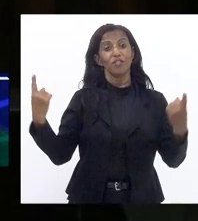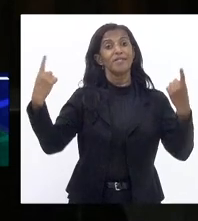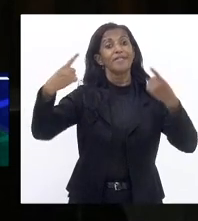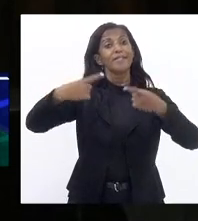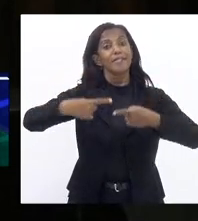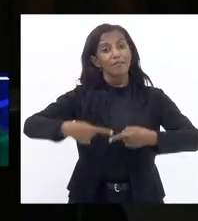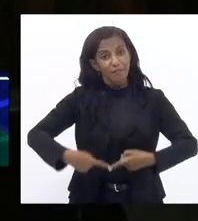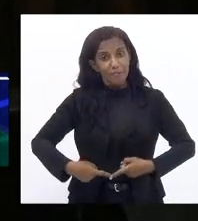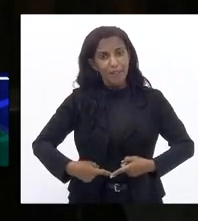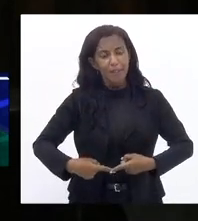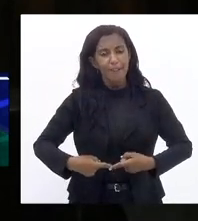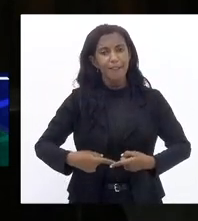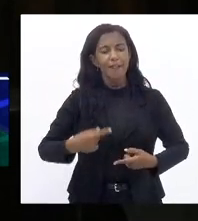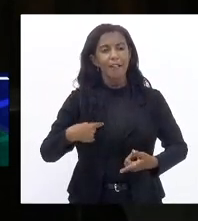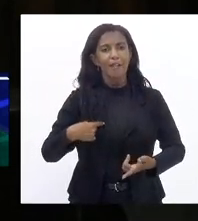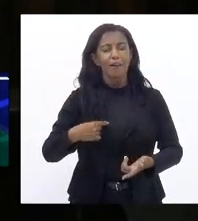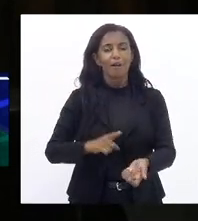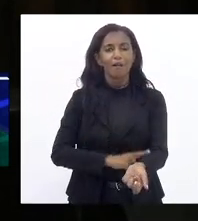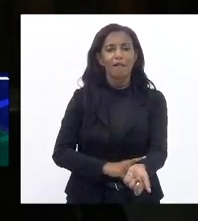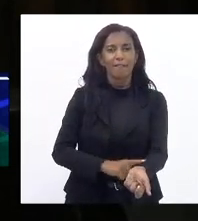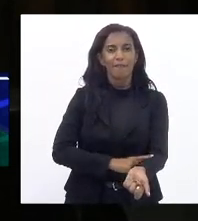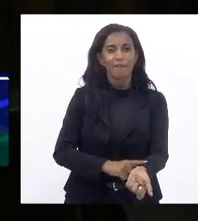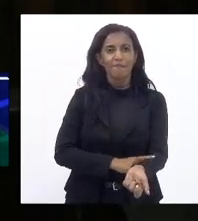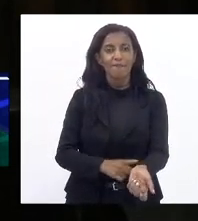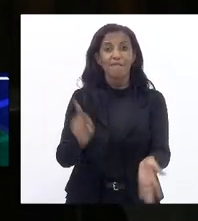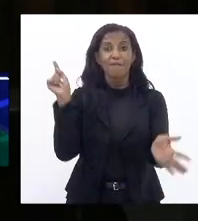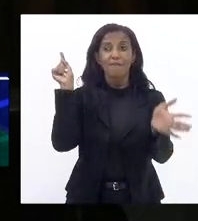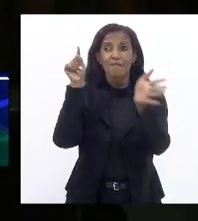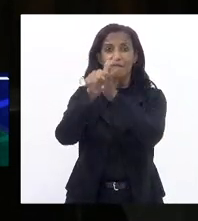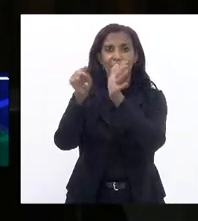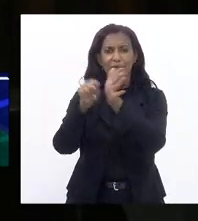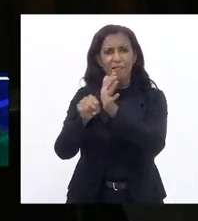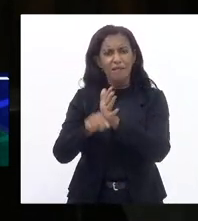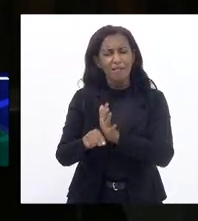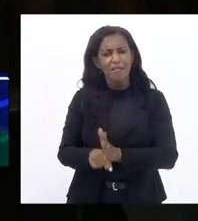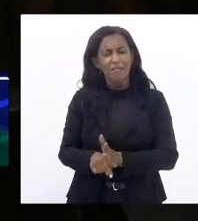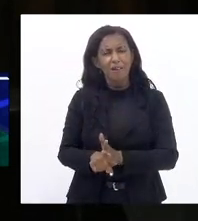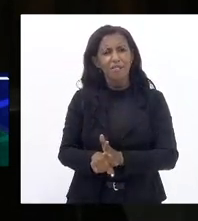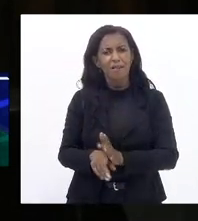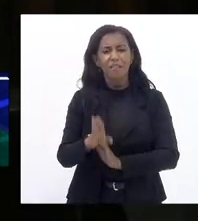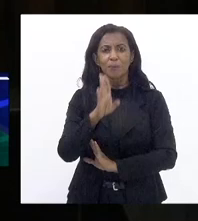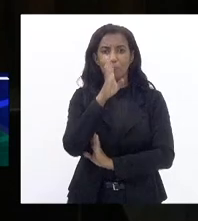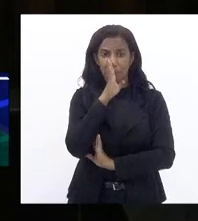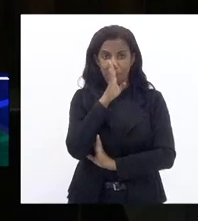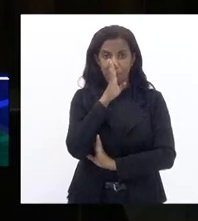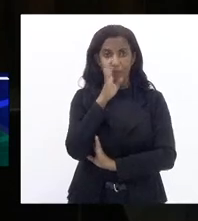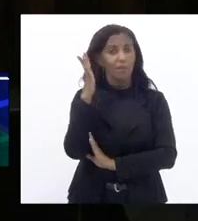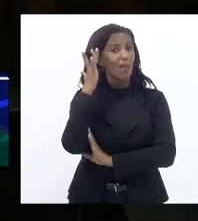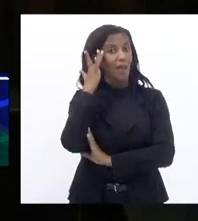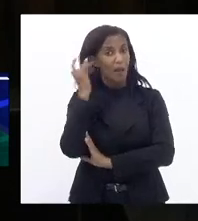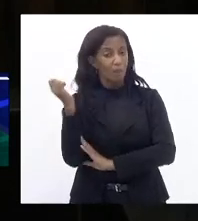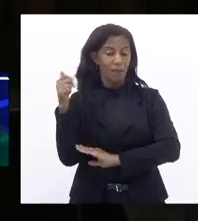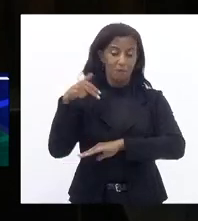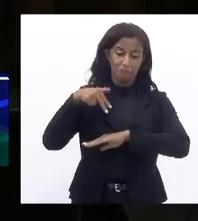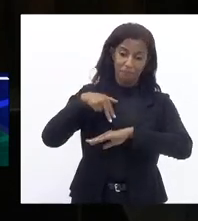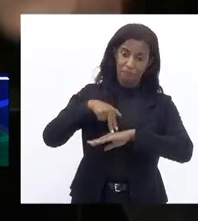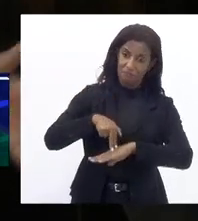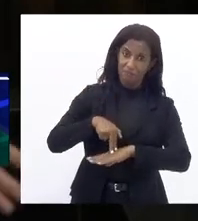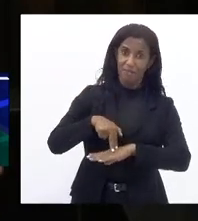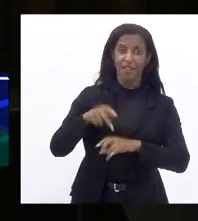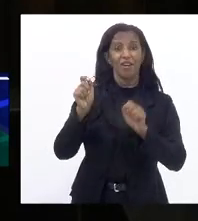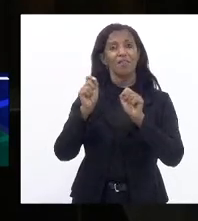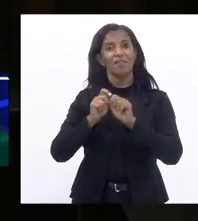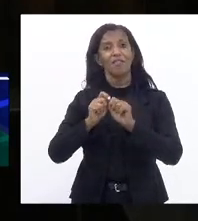minha inquietação a esta pergunta silenciada. Amanhã no plenário, Vossa Excelência vai fazer outro